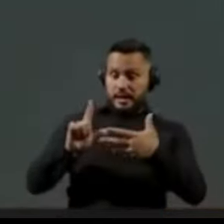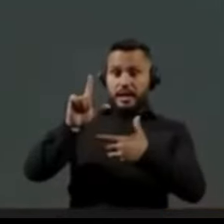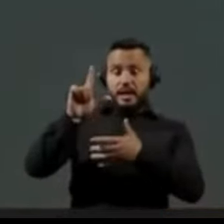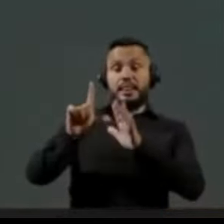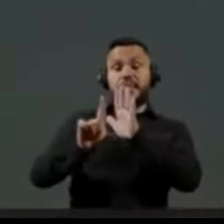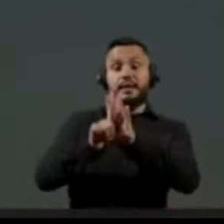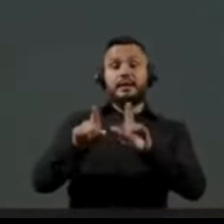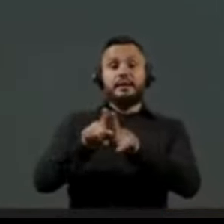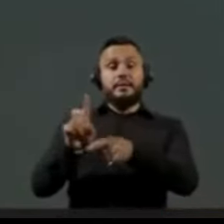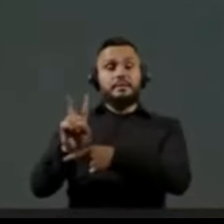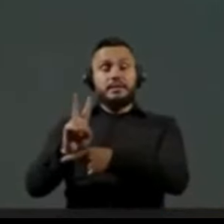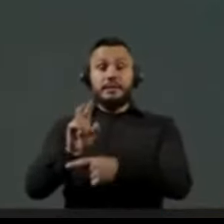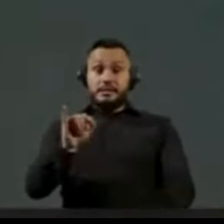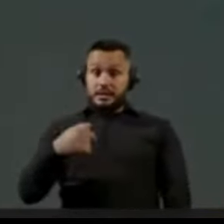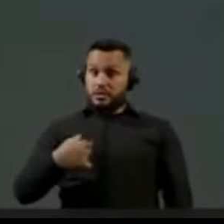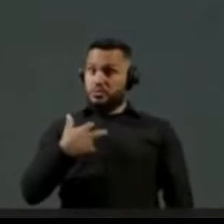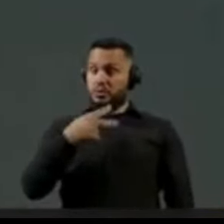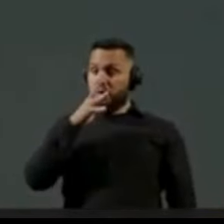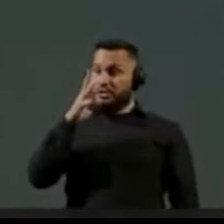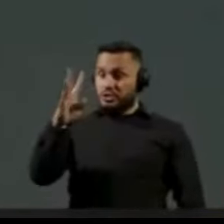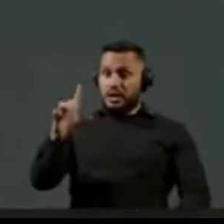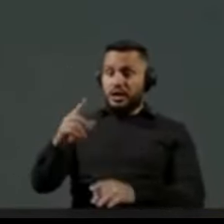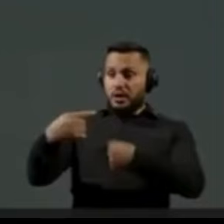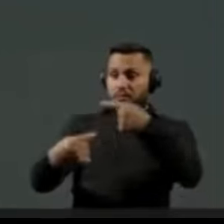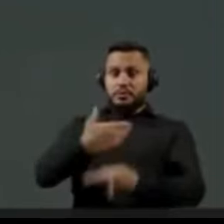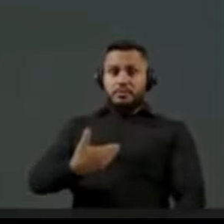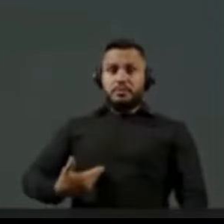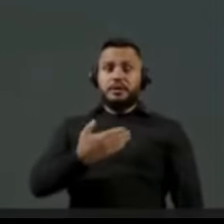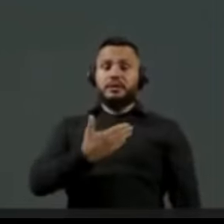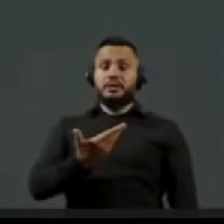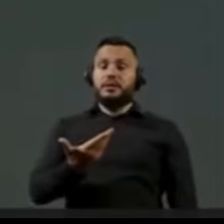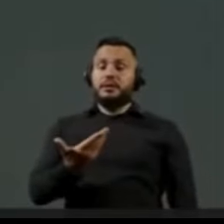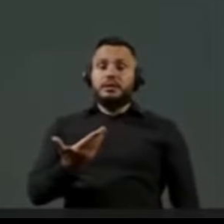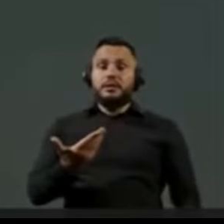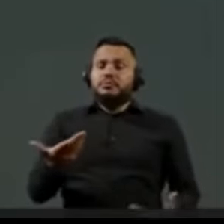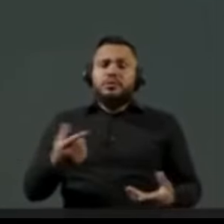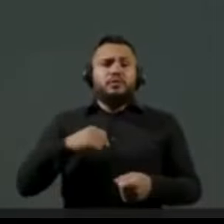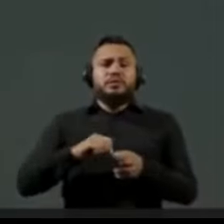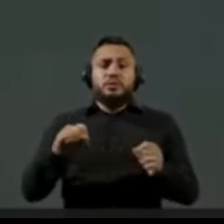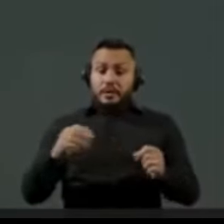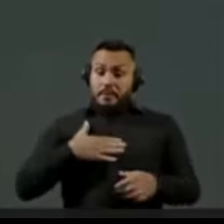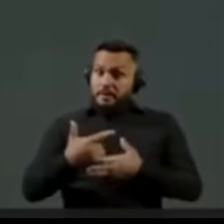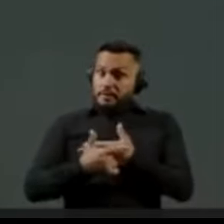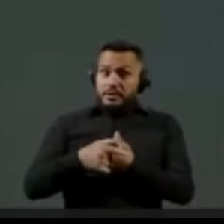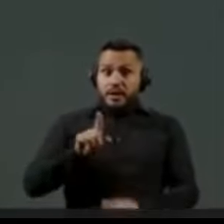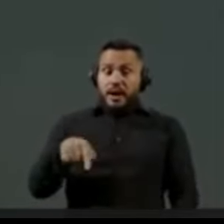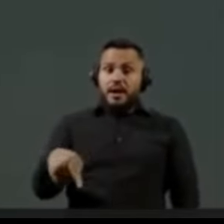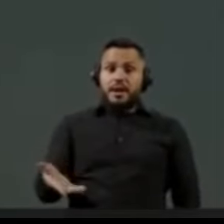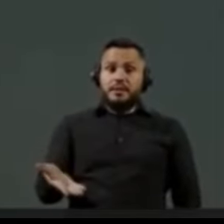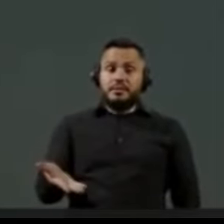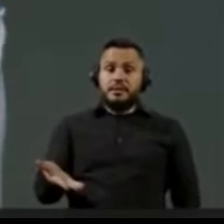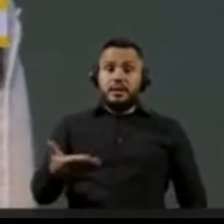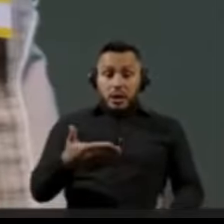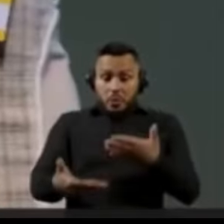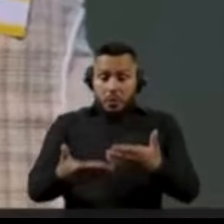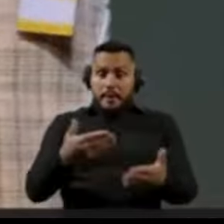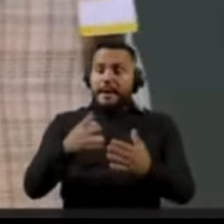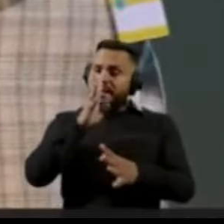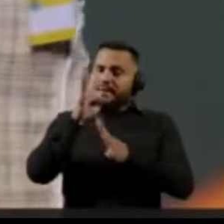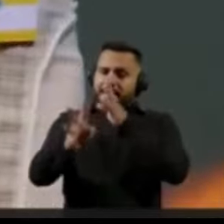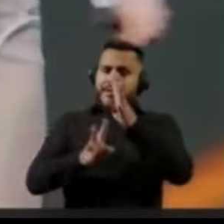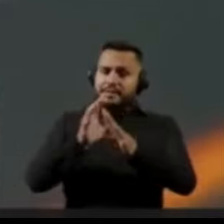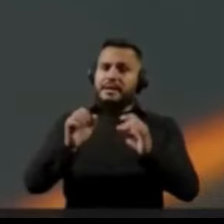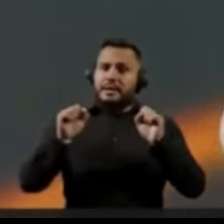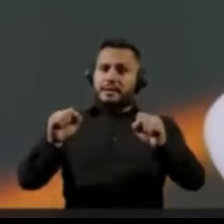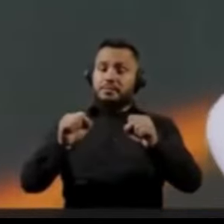uma política pública do governo, o que eu vou fazer se meu papel é fiscalizar? Então, toda e qualquer crítica pode ser